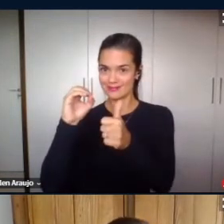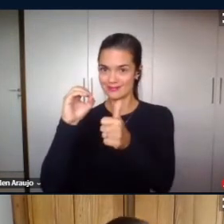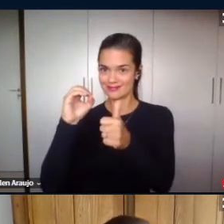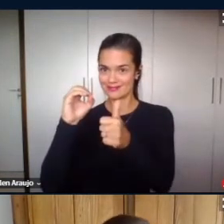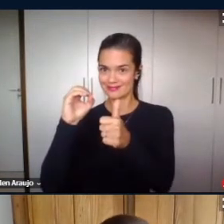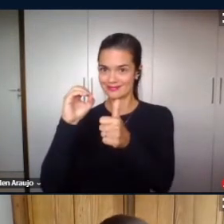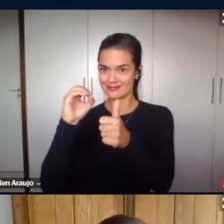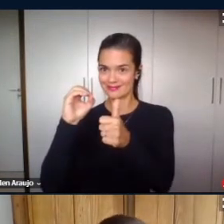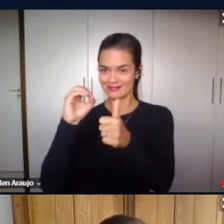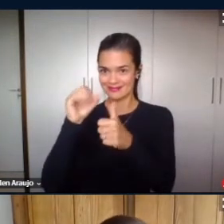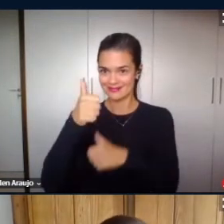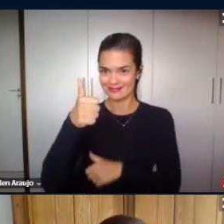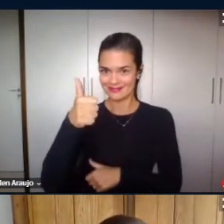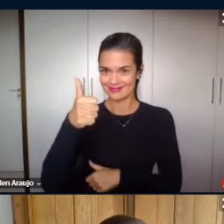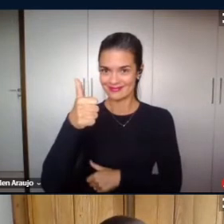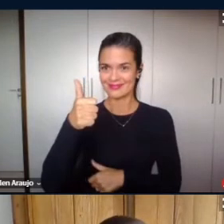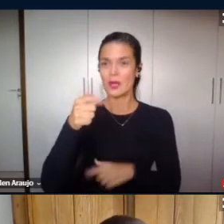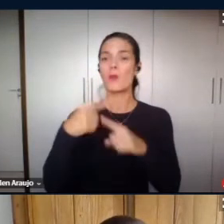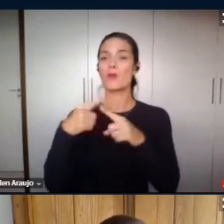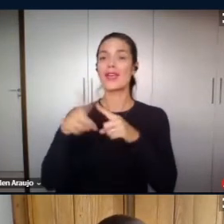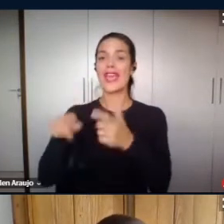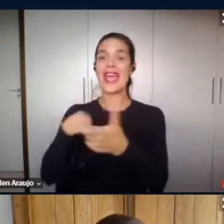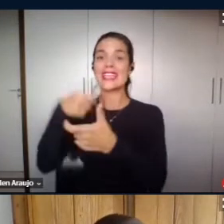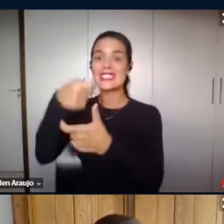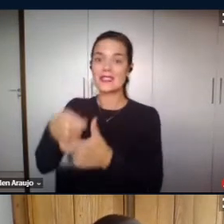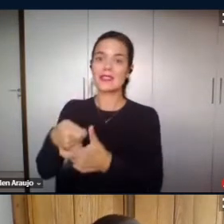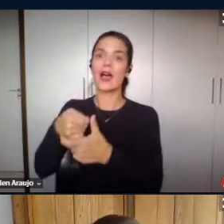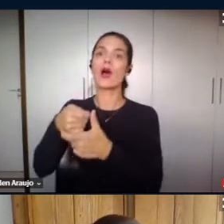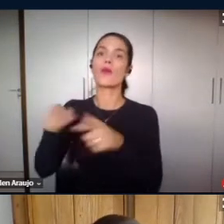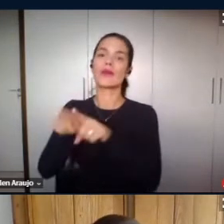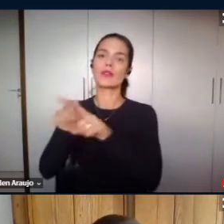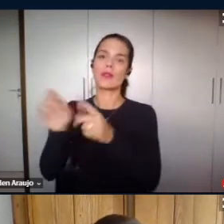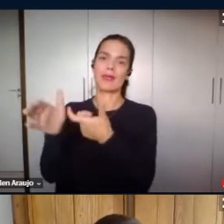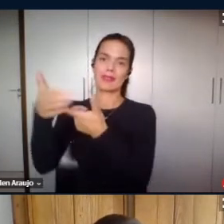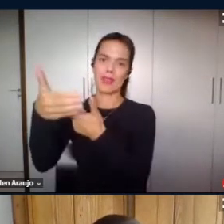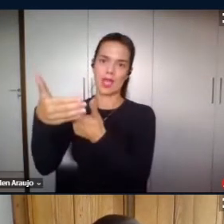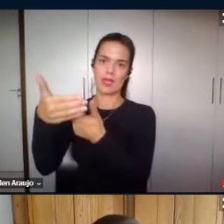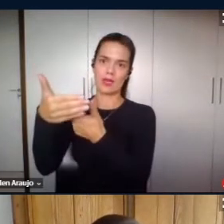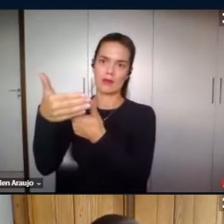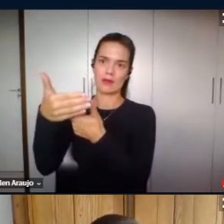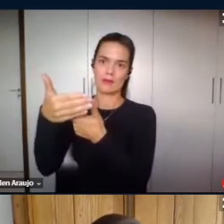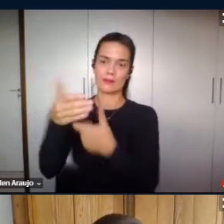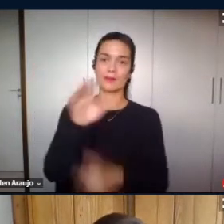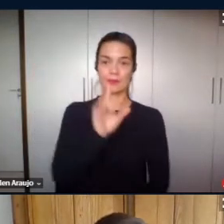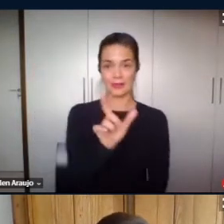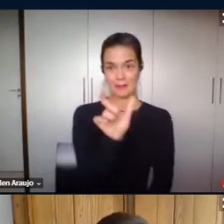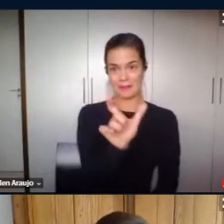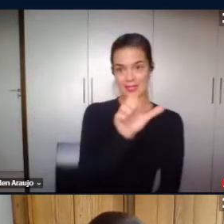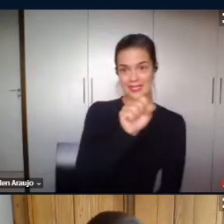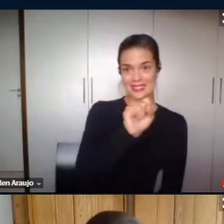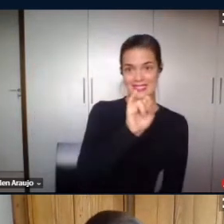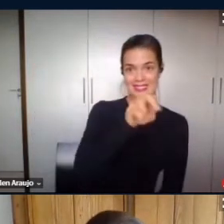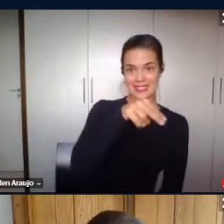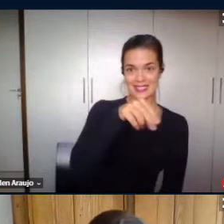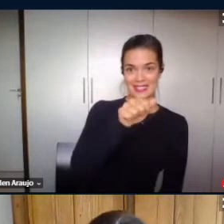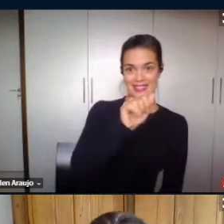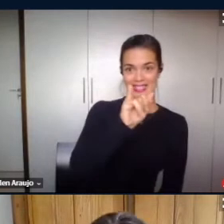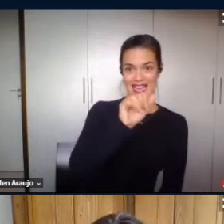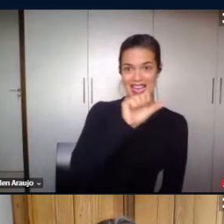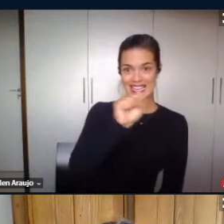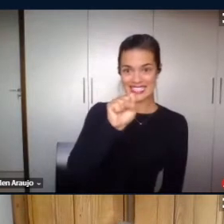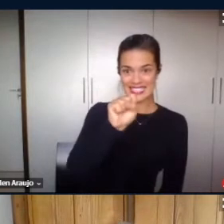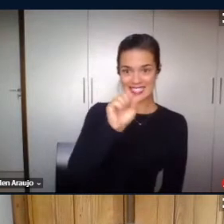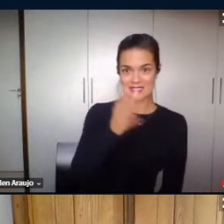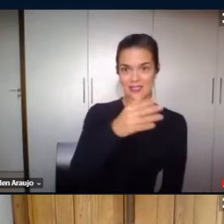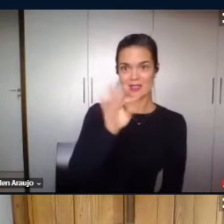de termo, ou sinais que são termo, tá? Quando você cria sinais termos, parece que aquele sinal está